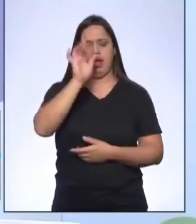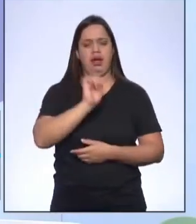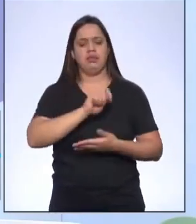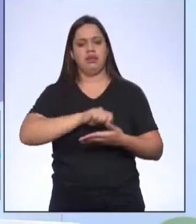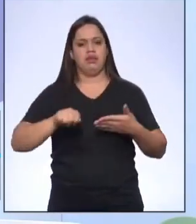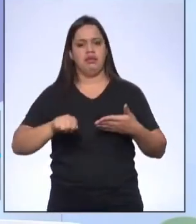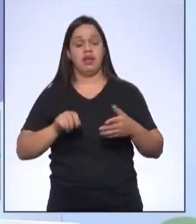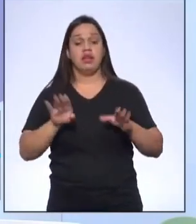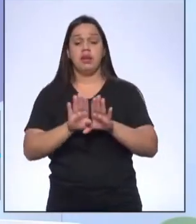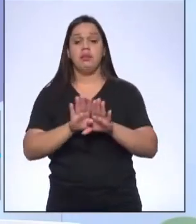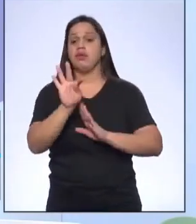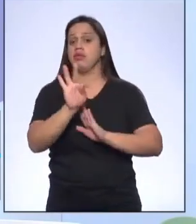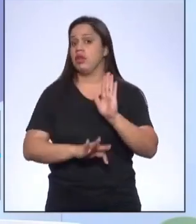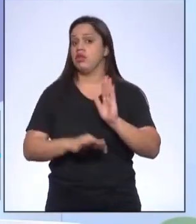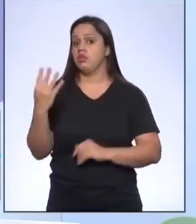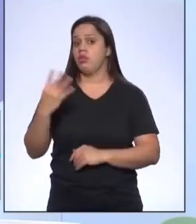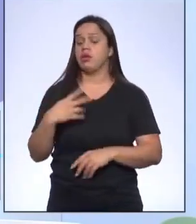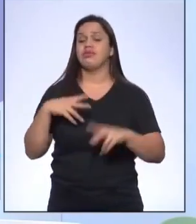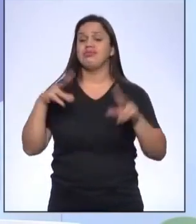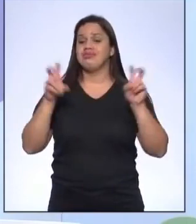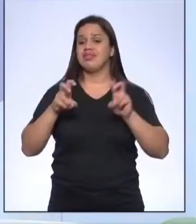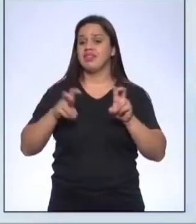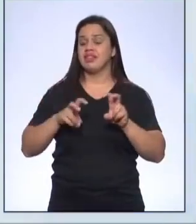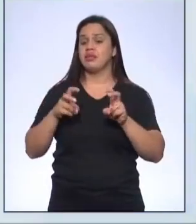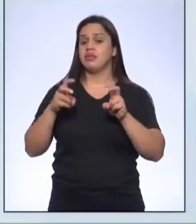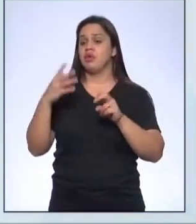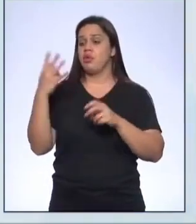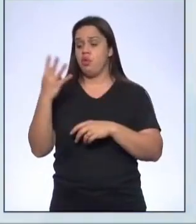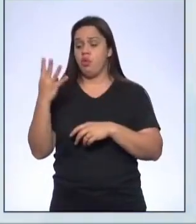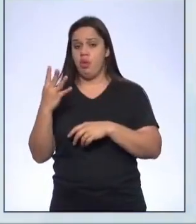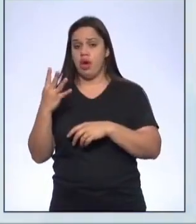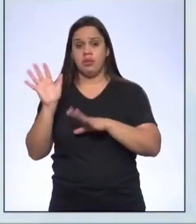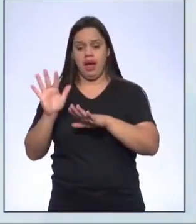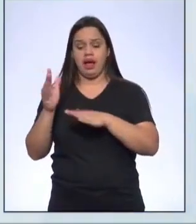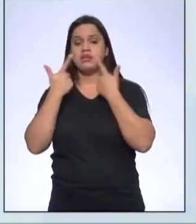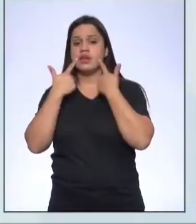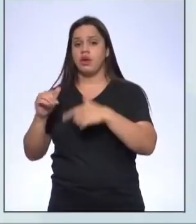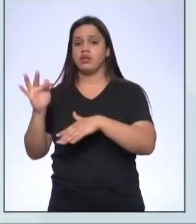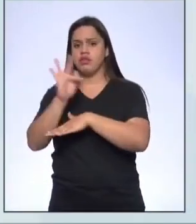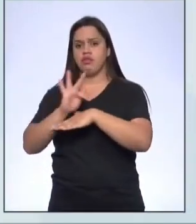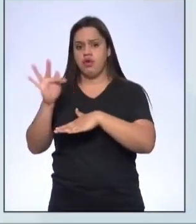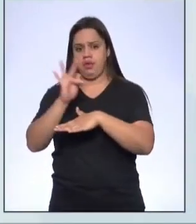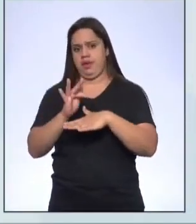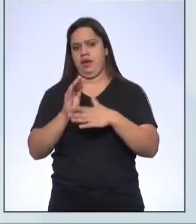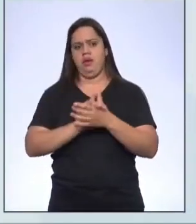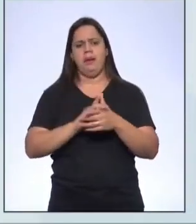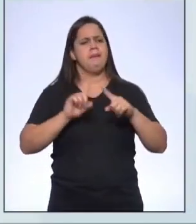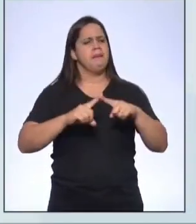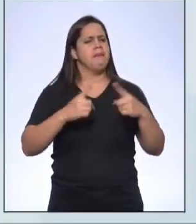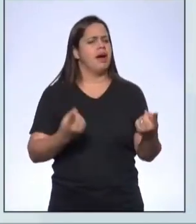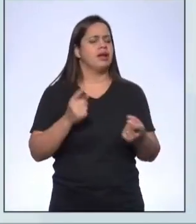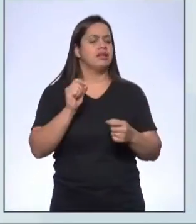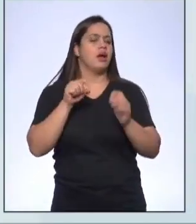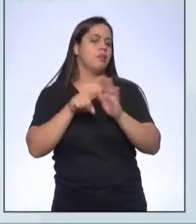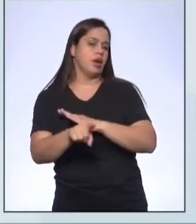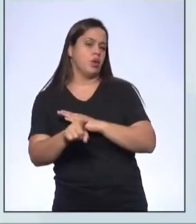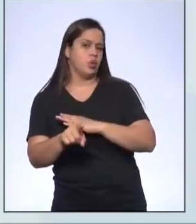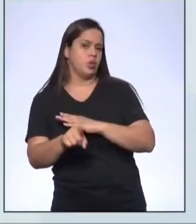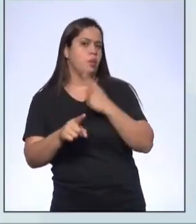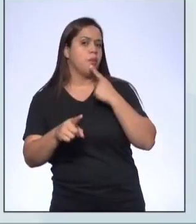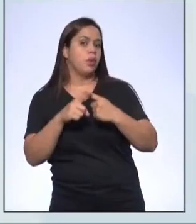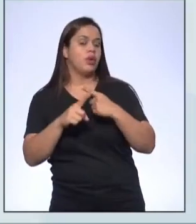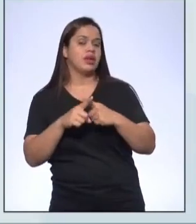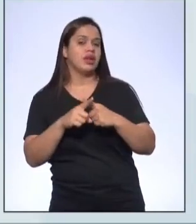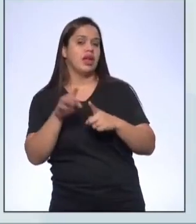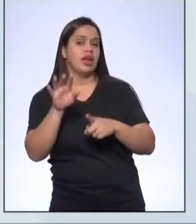possui o mesmo assunto, mas com a linguagem mais formal? O que você acha que aconteceu? Por que vocês acham que o Flávio teve que reescrever o texto